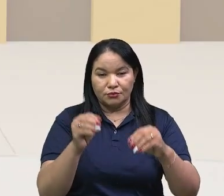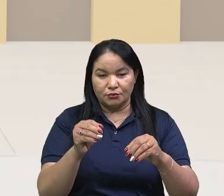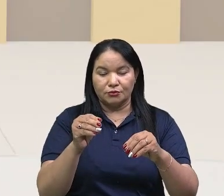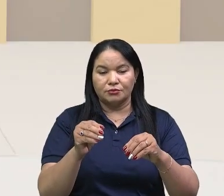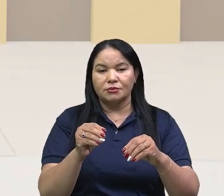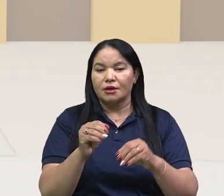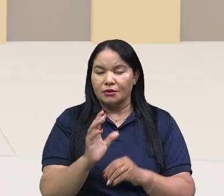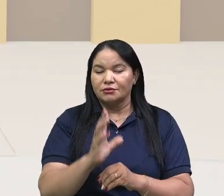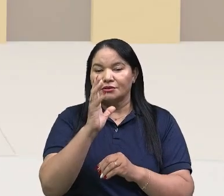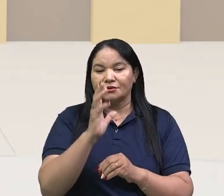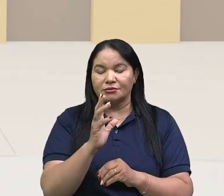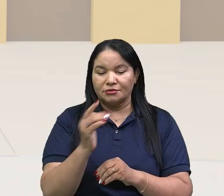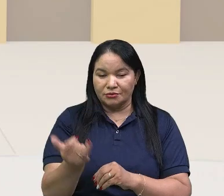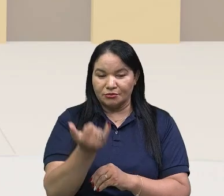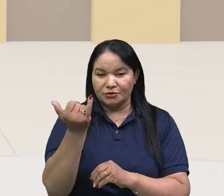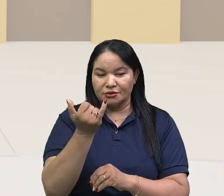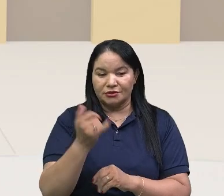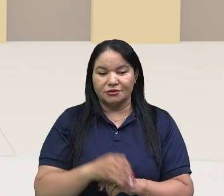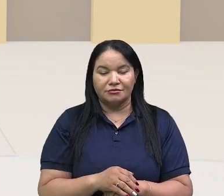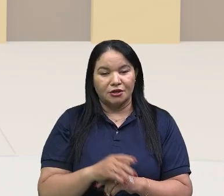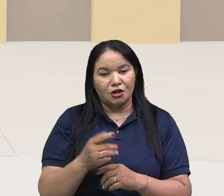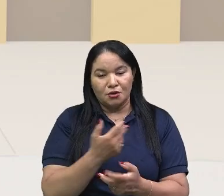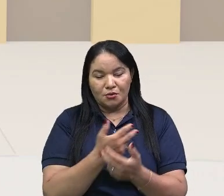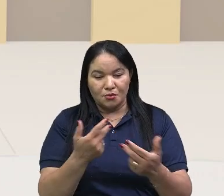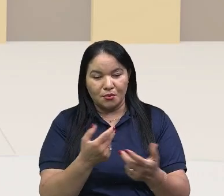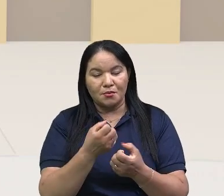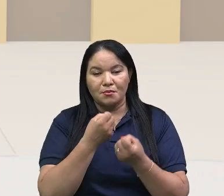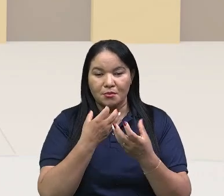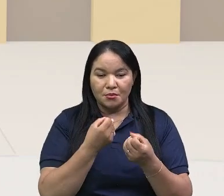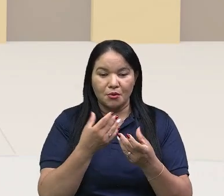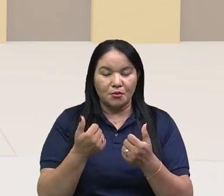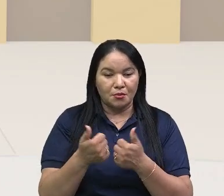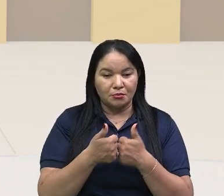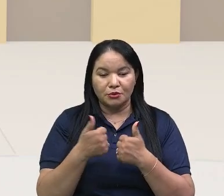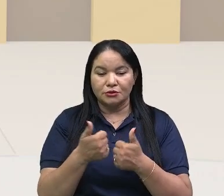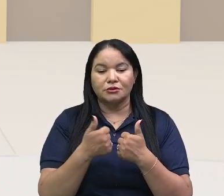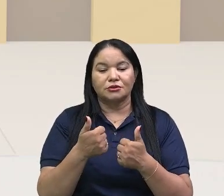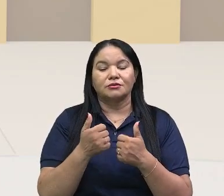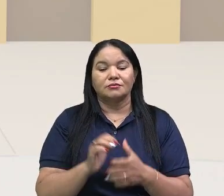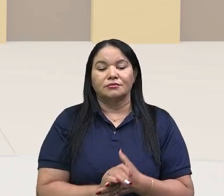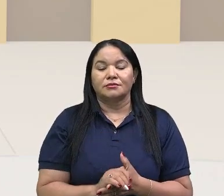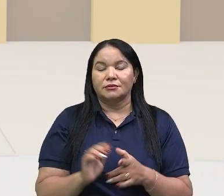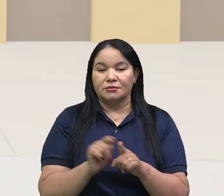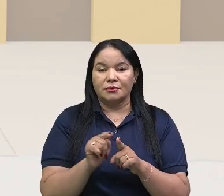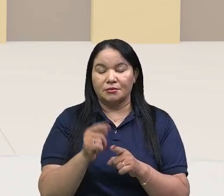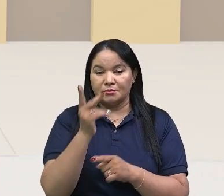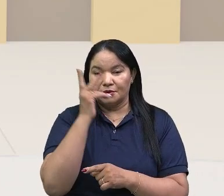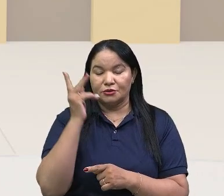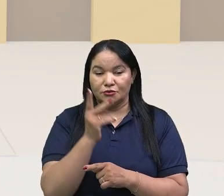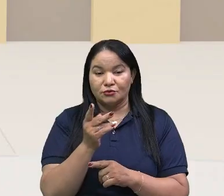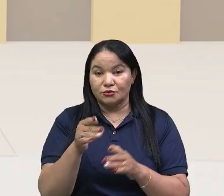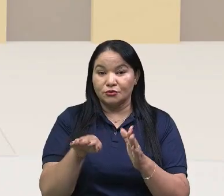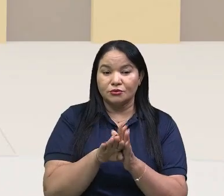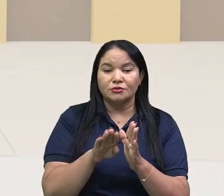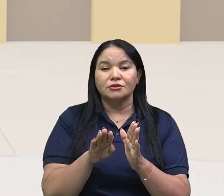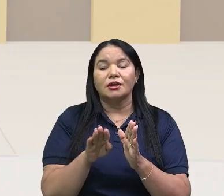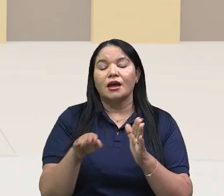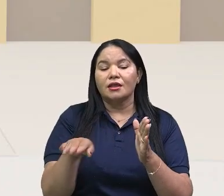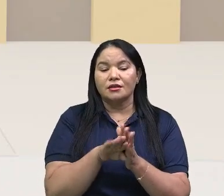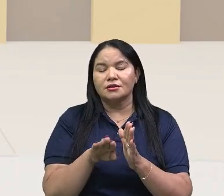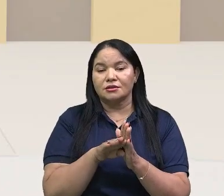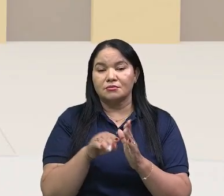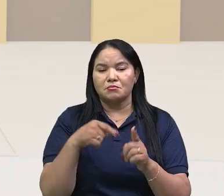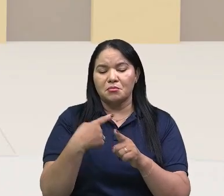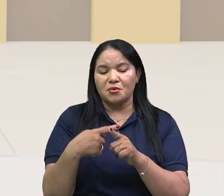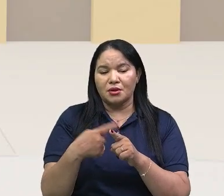né? Exatamente. São condições, né, positivas aí no caso, né, no destino que motiva a chegada. Por que as pessoas saem